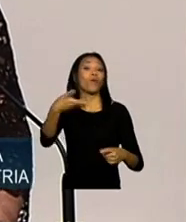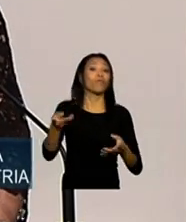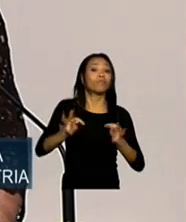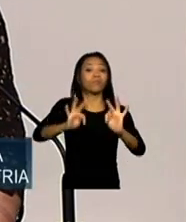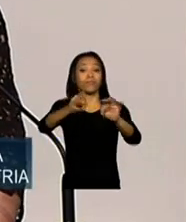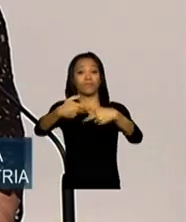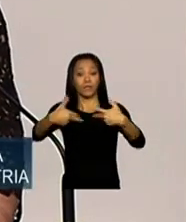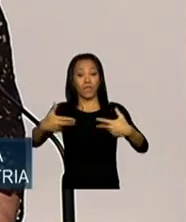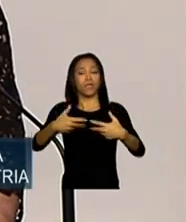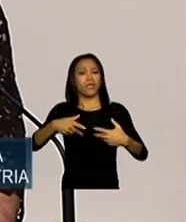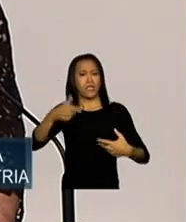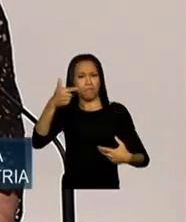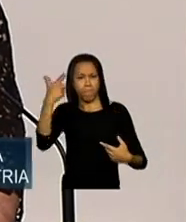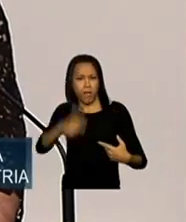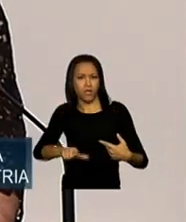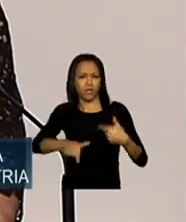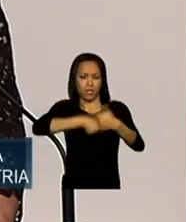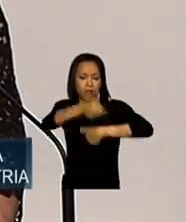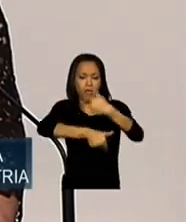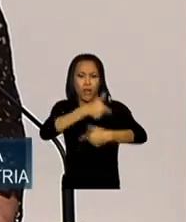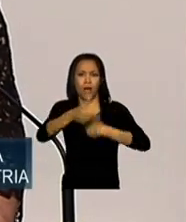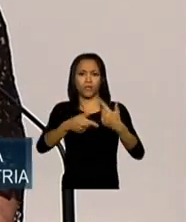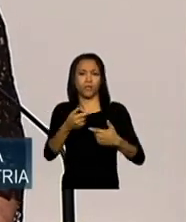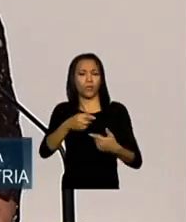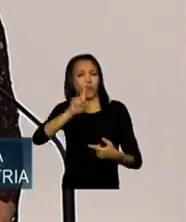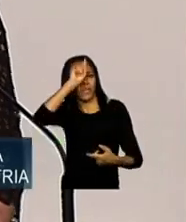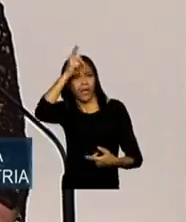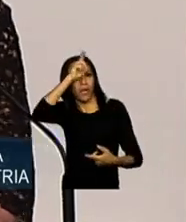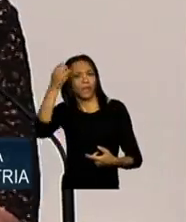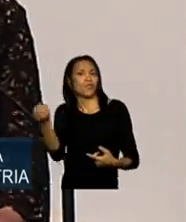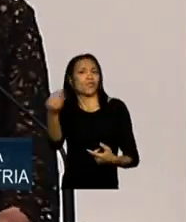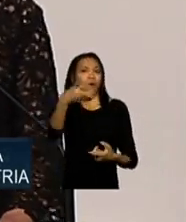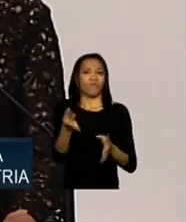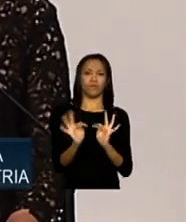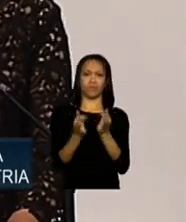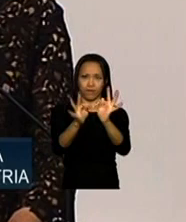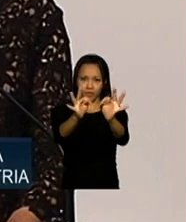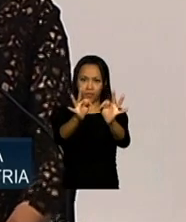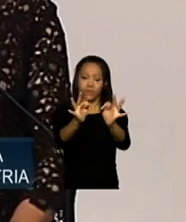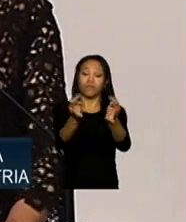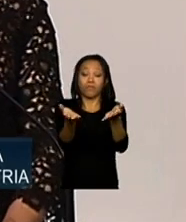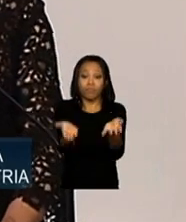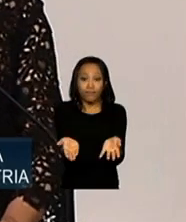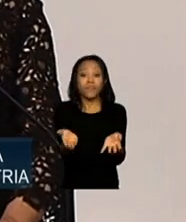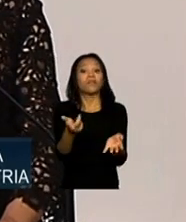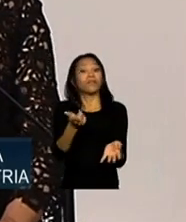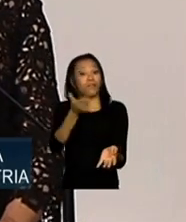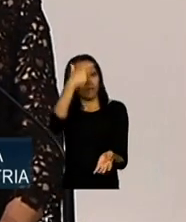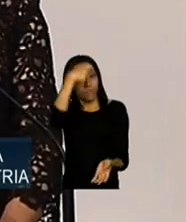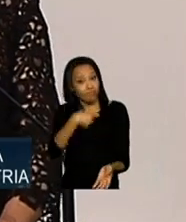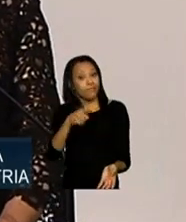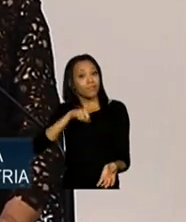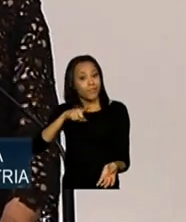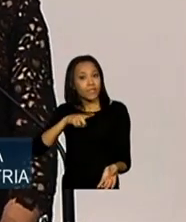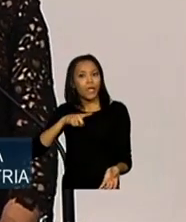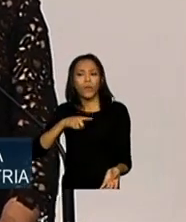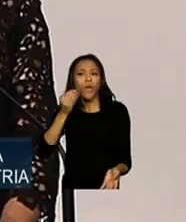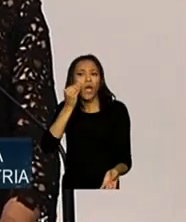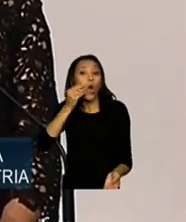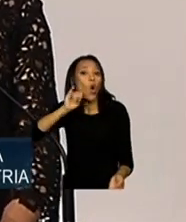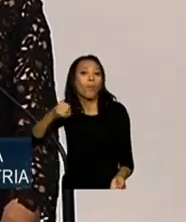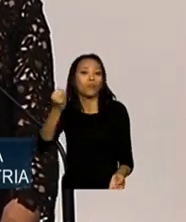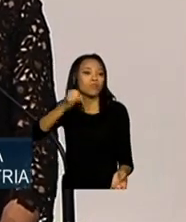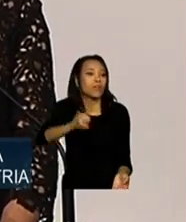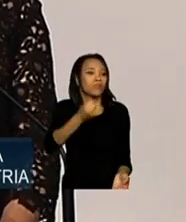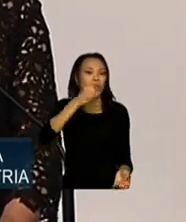trabalhadores mais produtivos e mais com mais capacidade de inovar têm mais